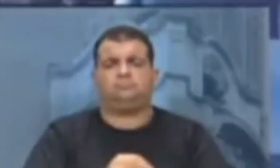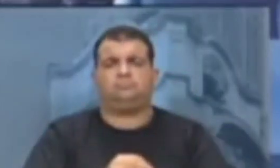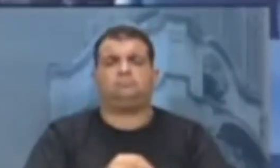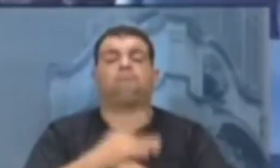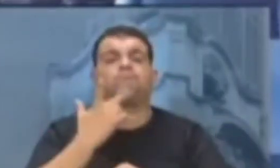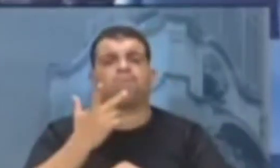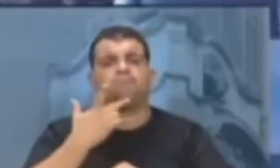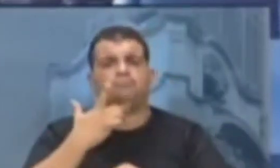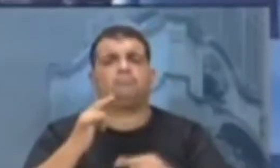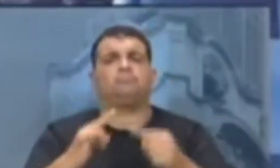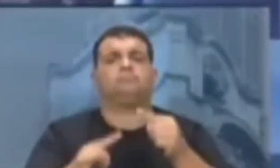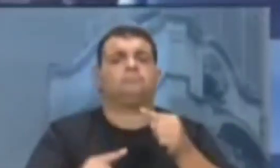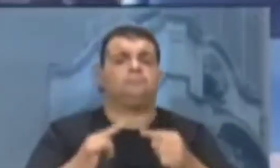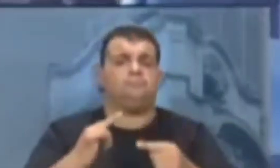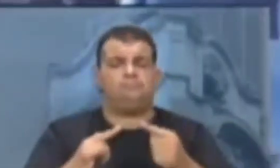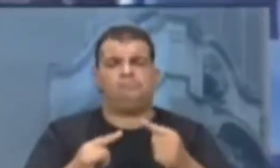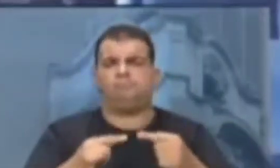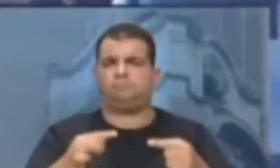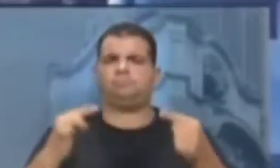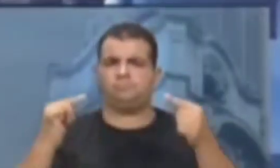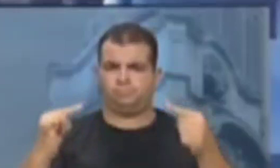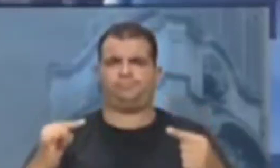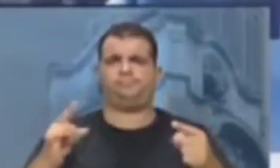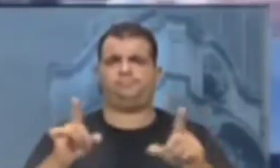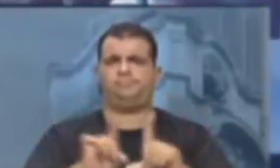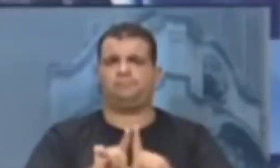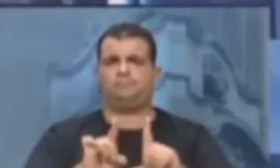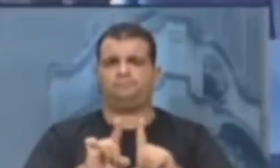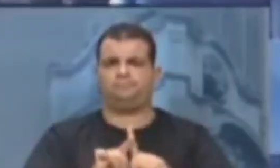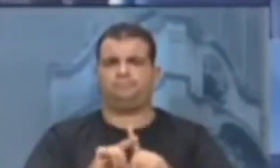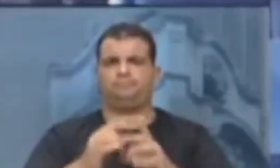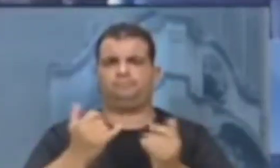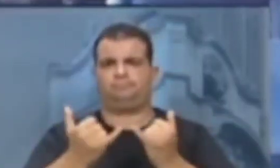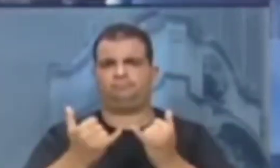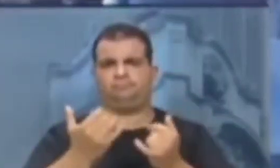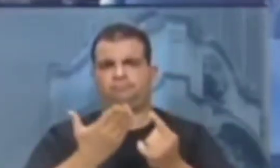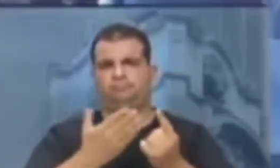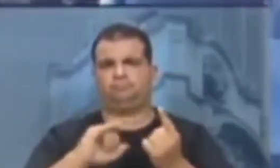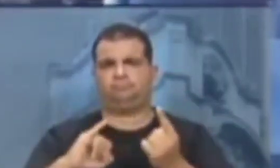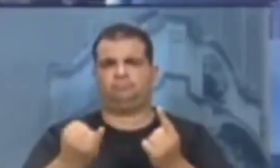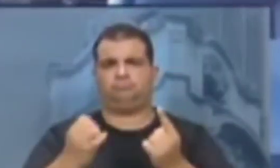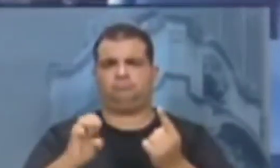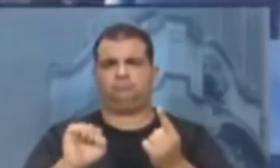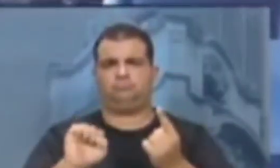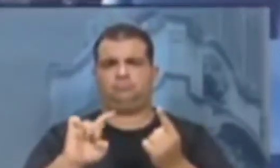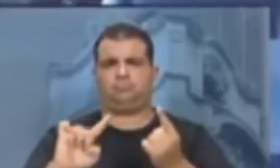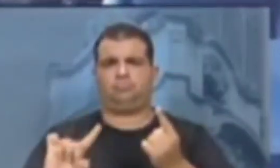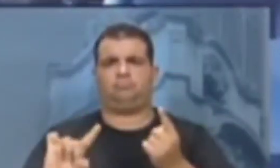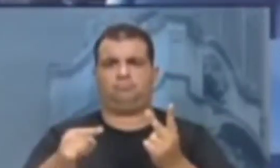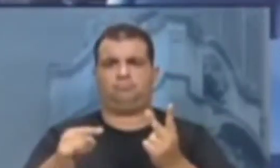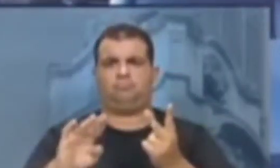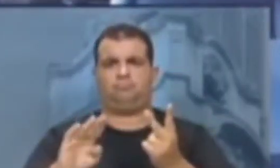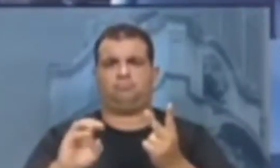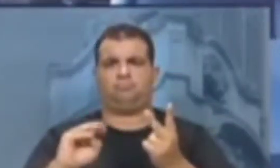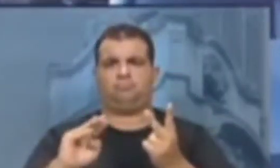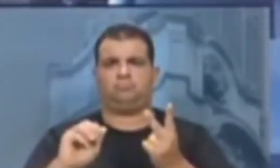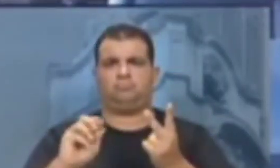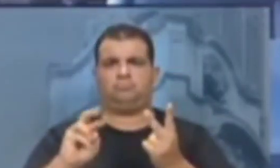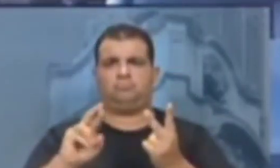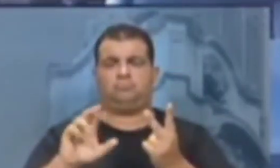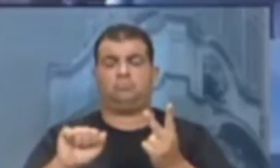diversos debates e embates com o Gessé Sangalli, com o Bobadra, e que nós